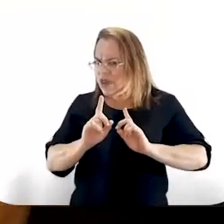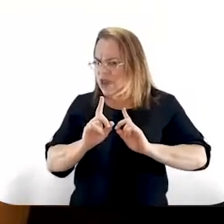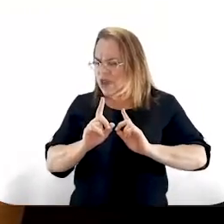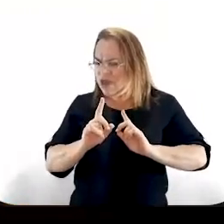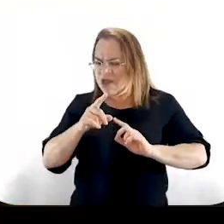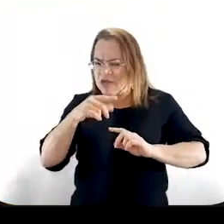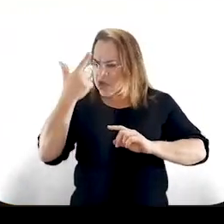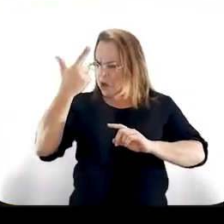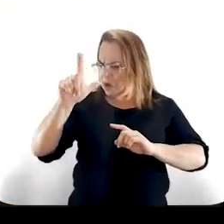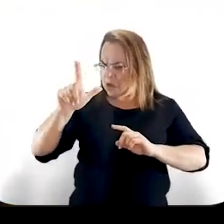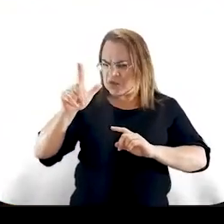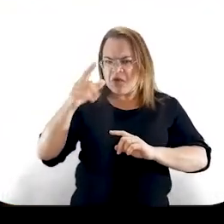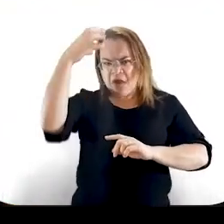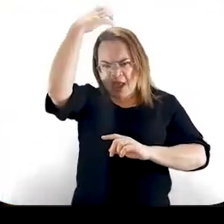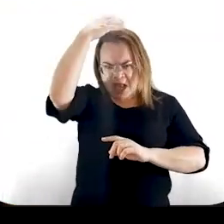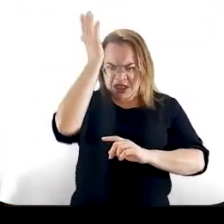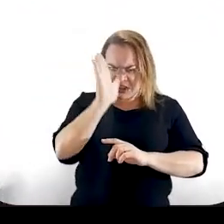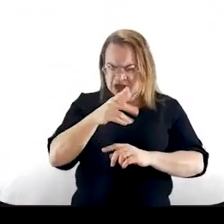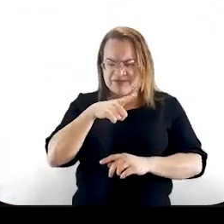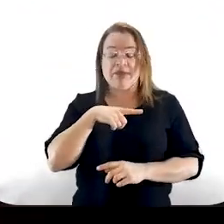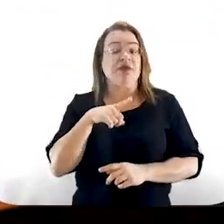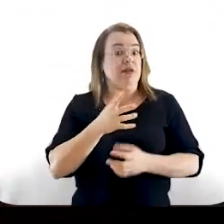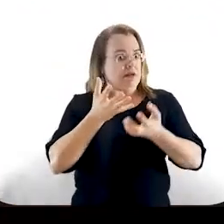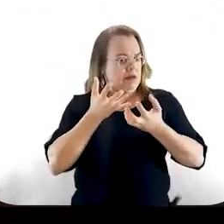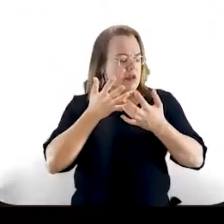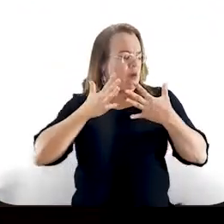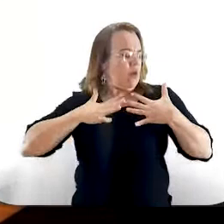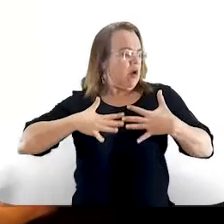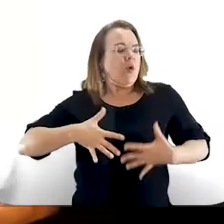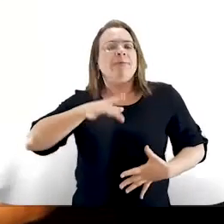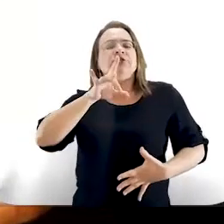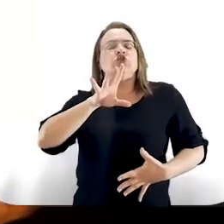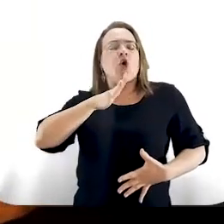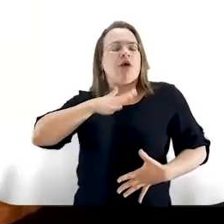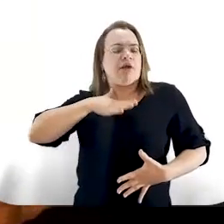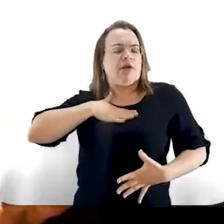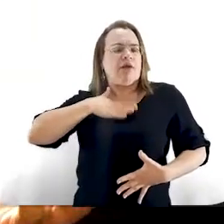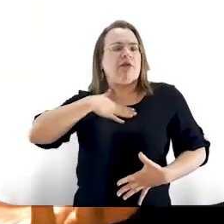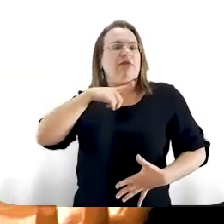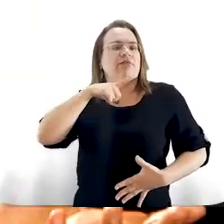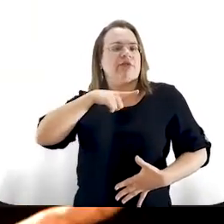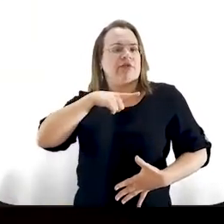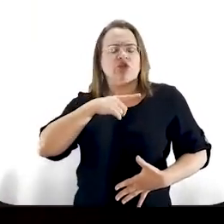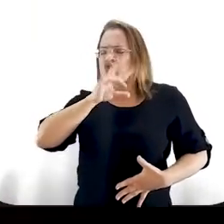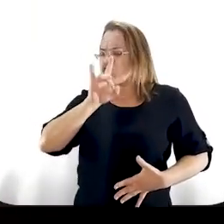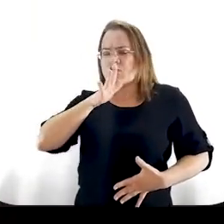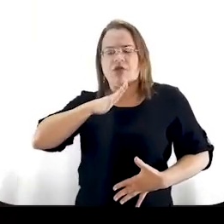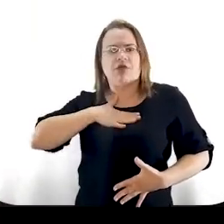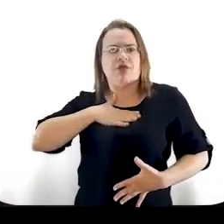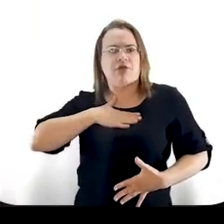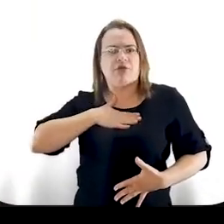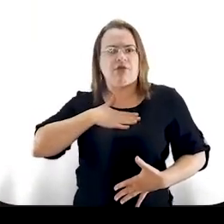feito, não. Ele queria uma roupa que só ele, o rei, pudesse usar.